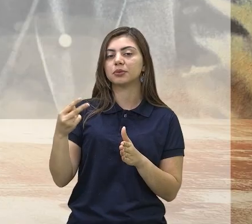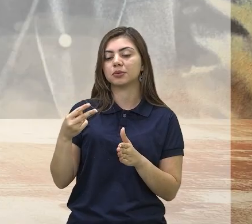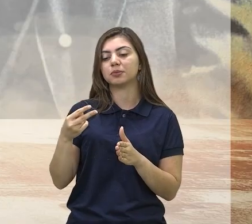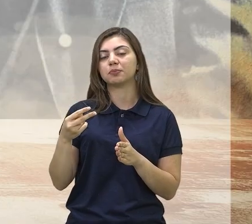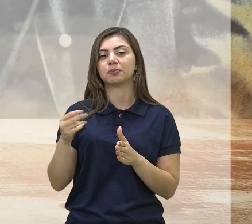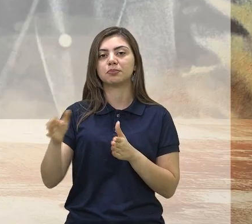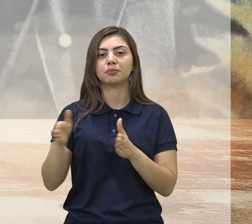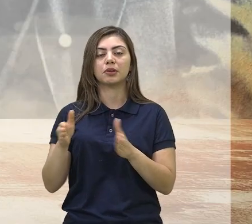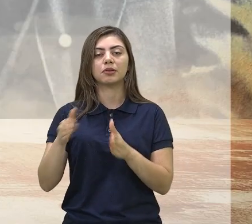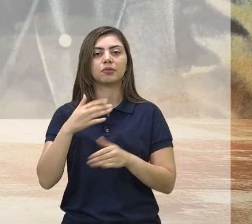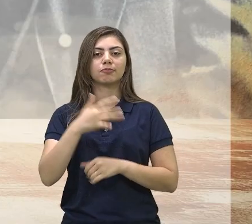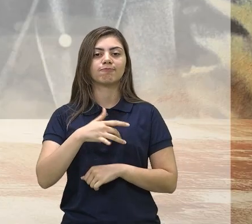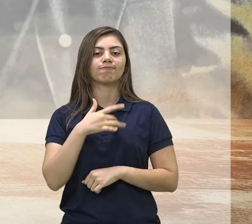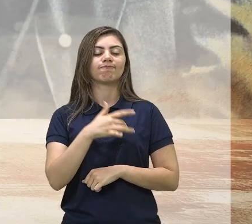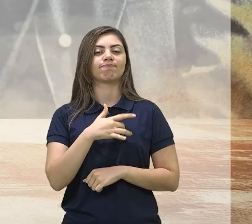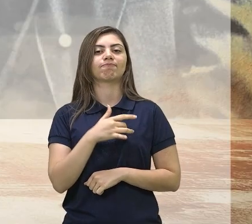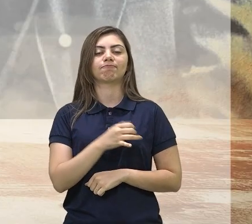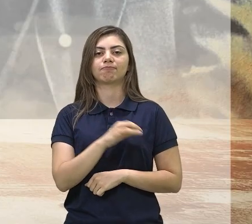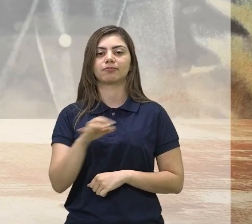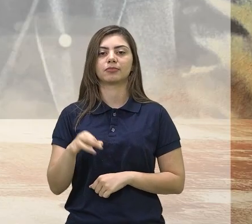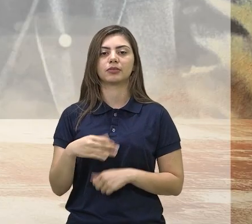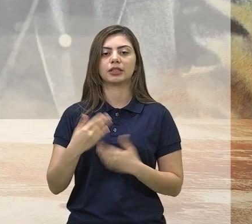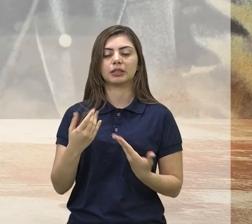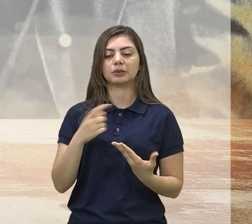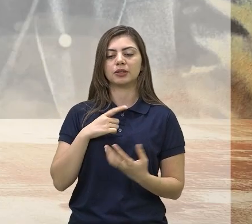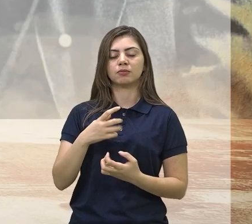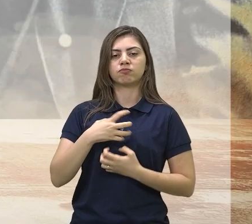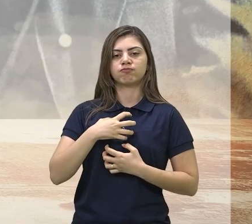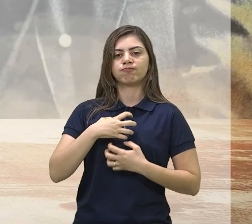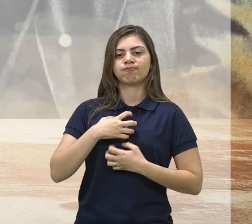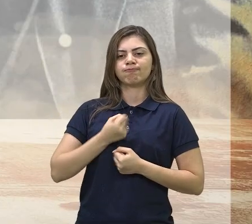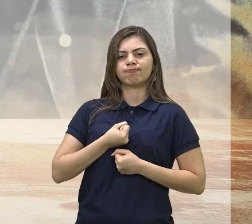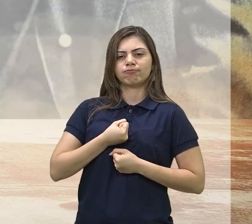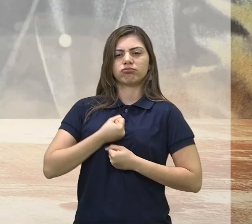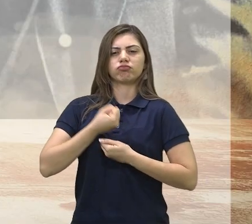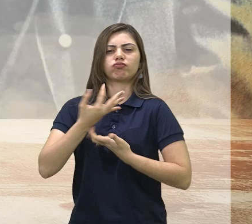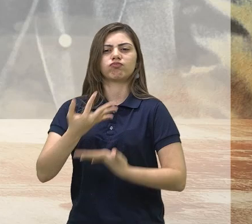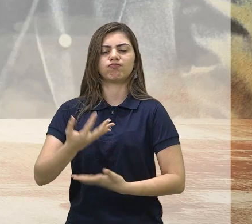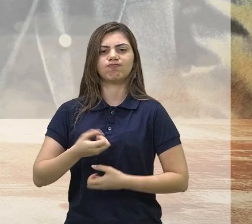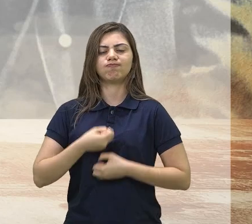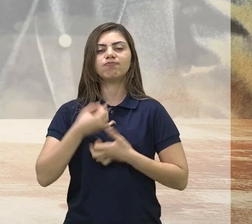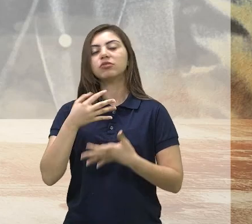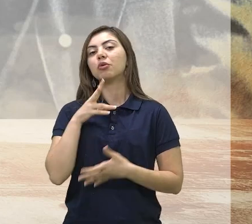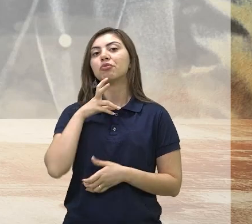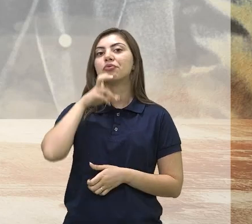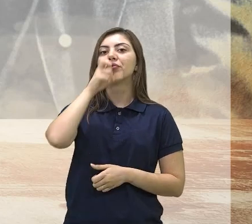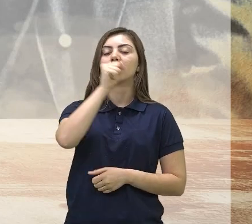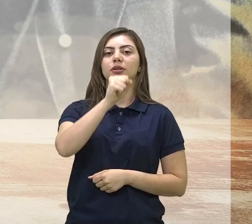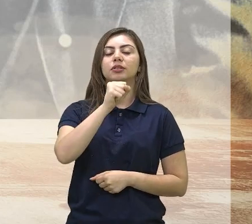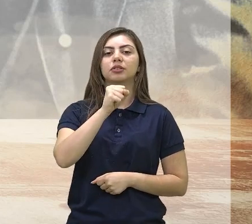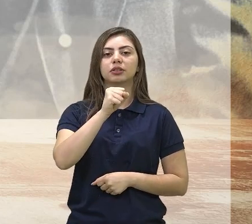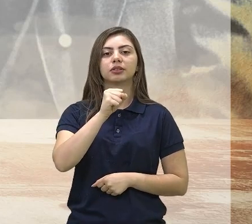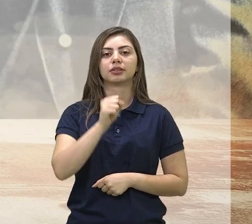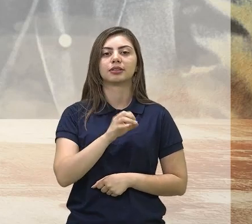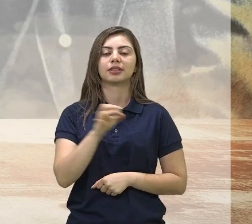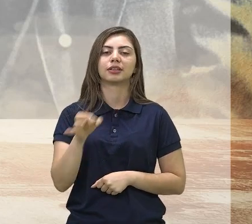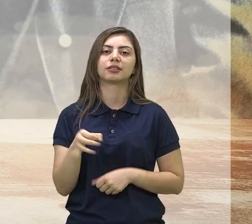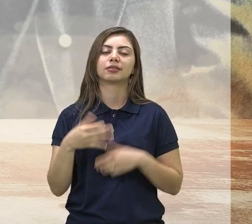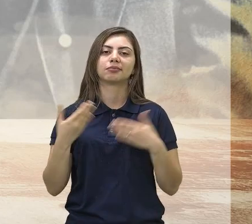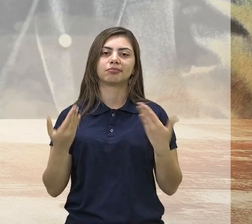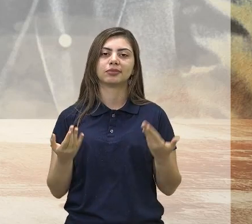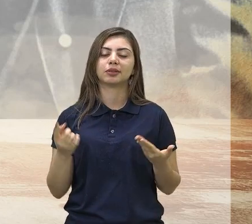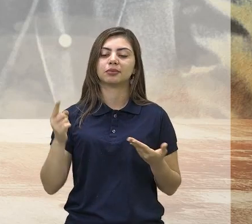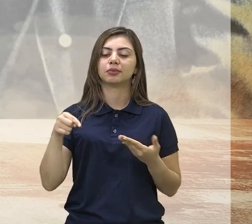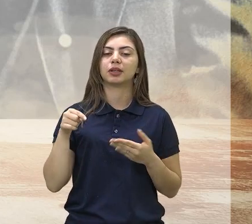momento, é onde mais ainda os sentimentos vão estar intensos, muito, tanto que é um